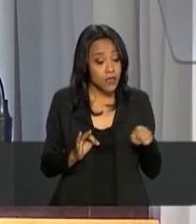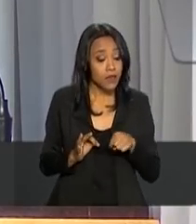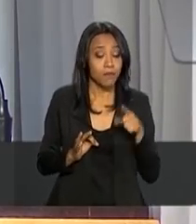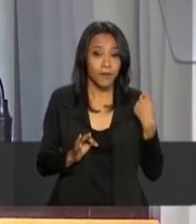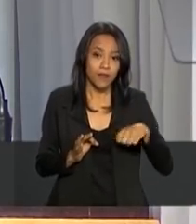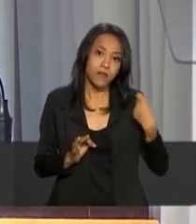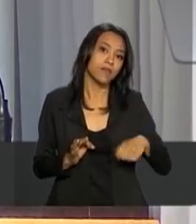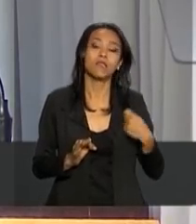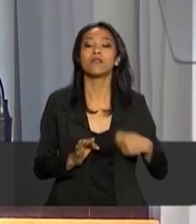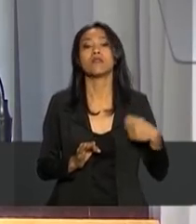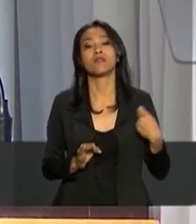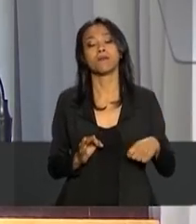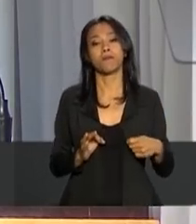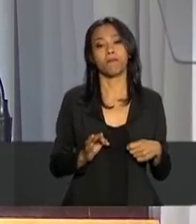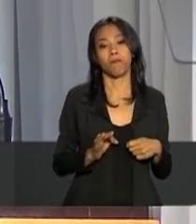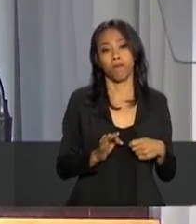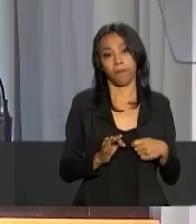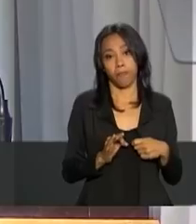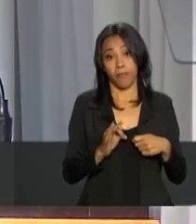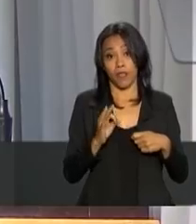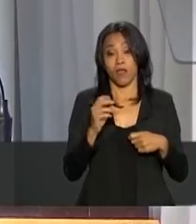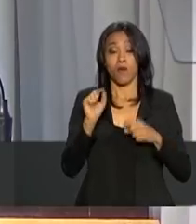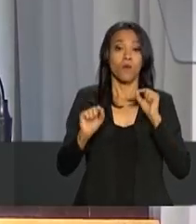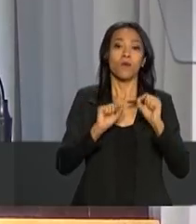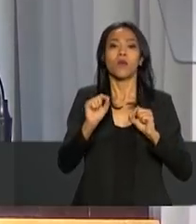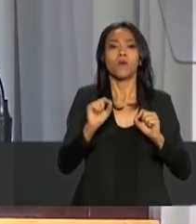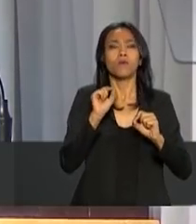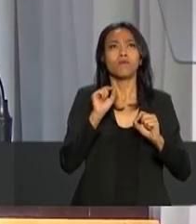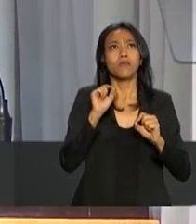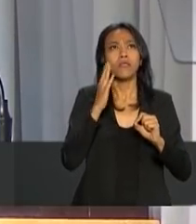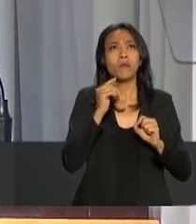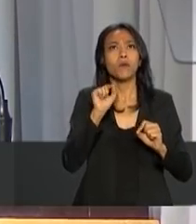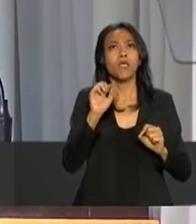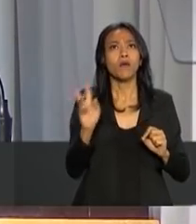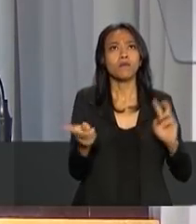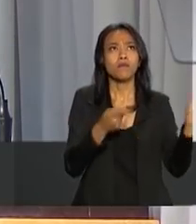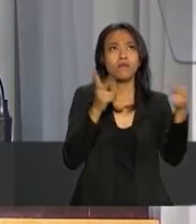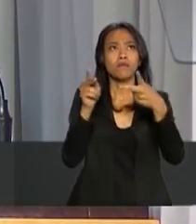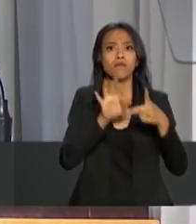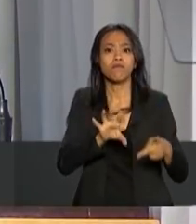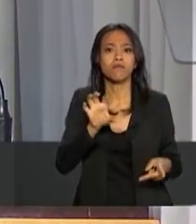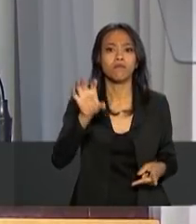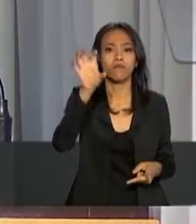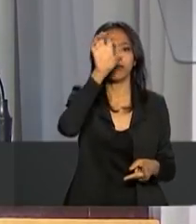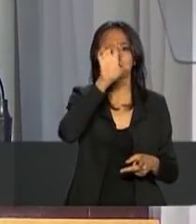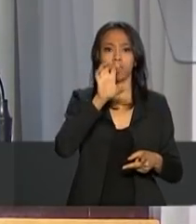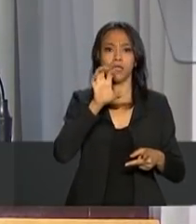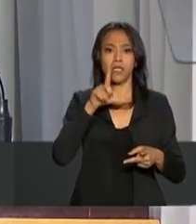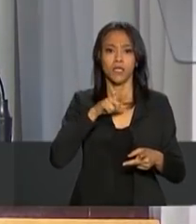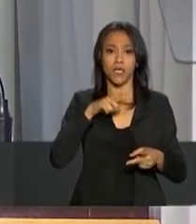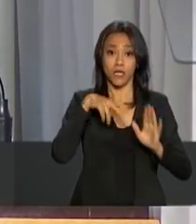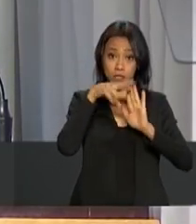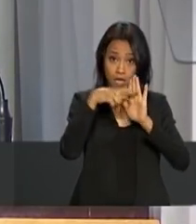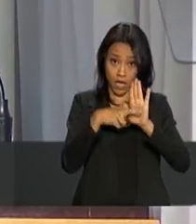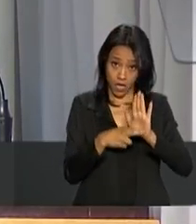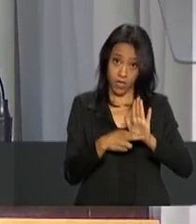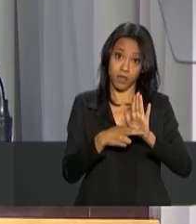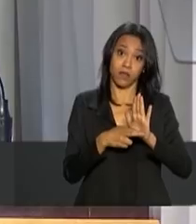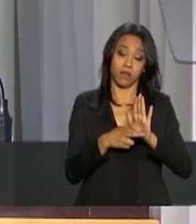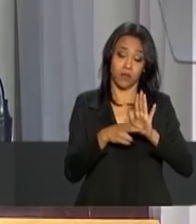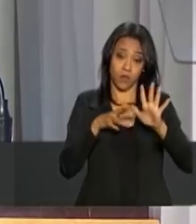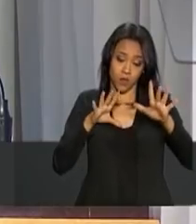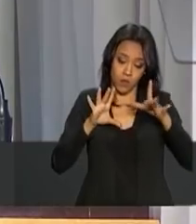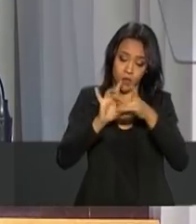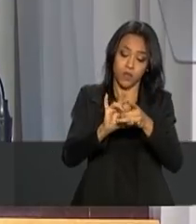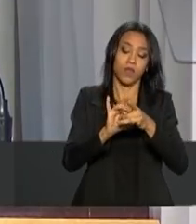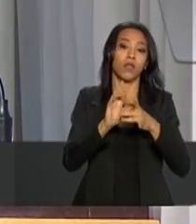de dar, digamos assim, realidade ao princípio federativo, que está formalmente escrito no texto constitucional,